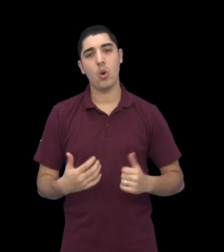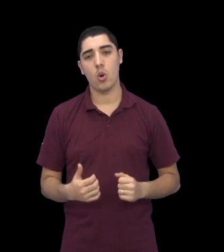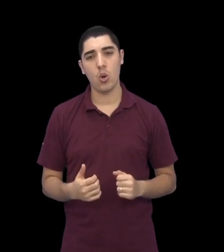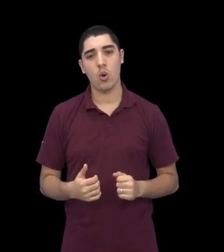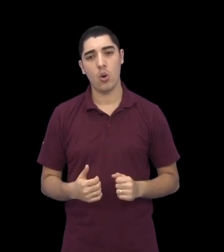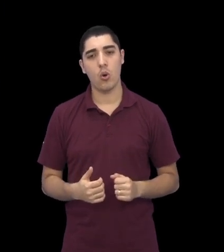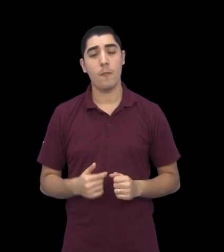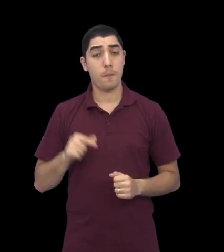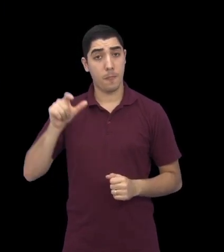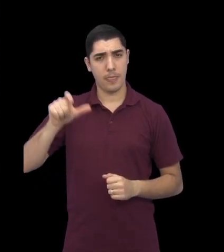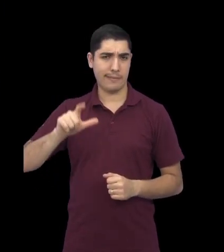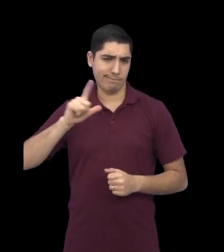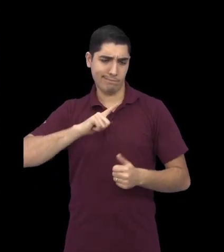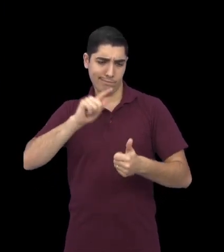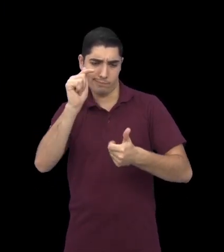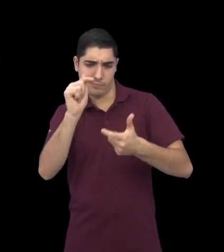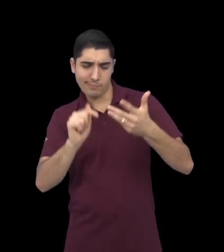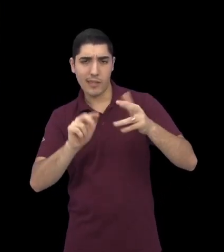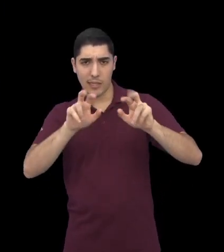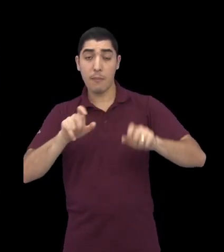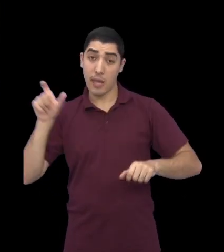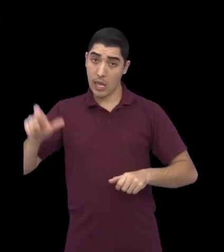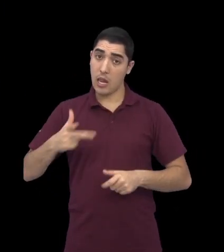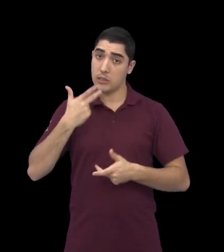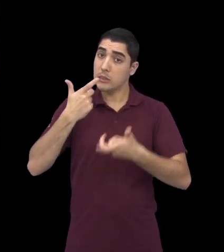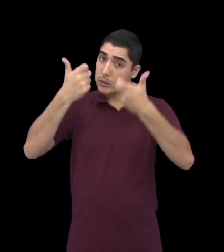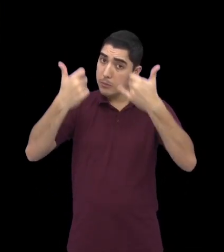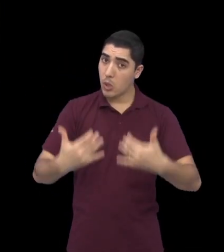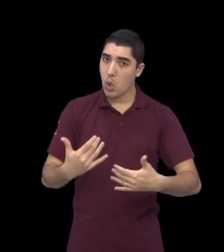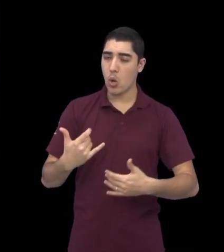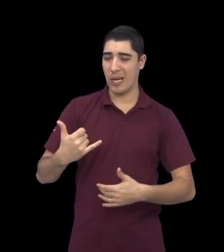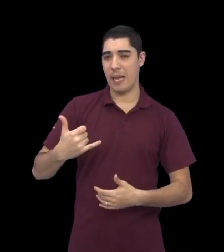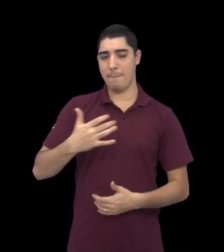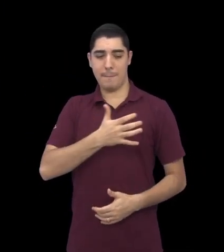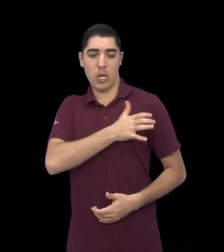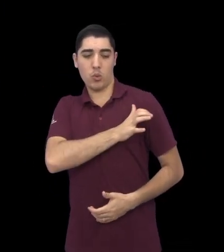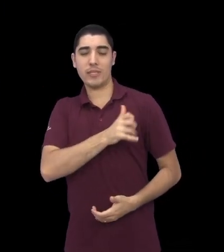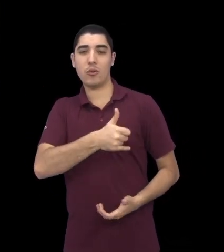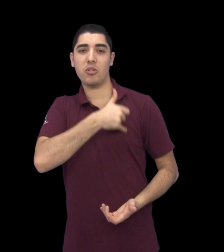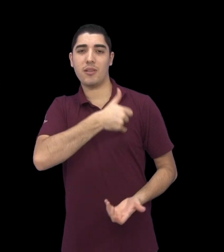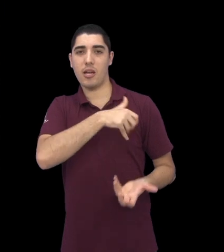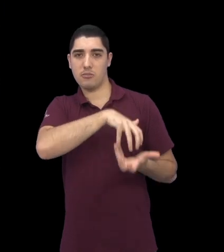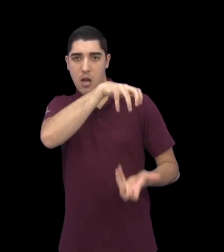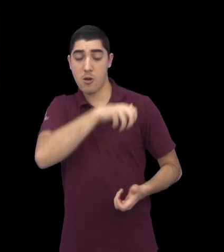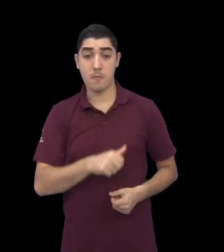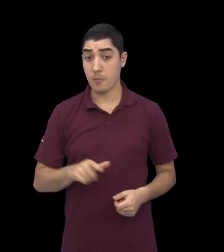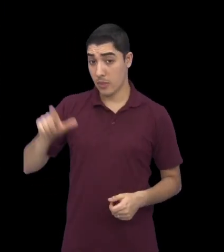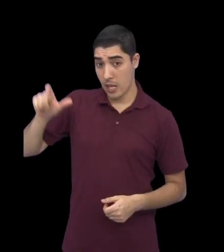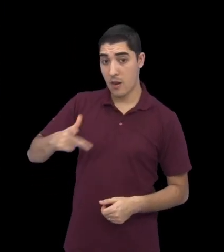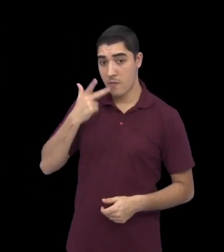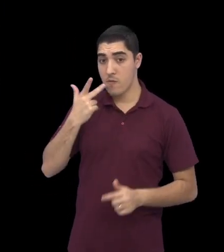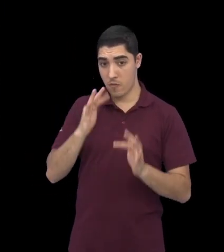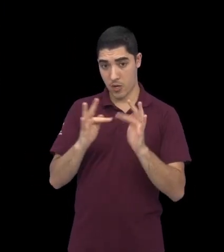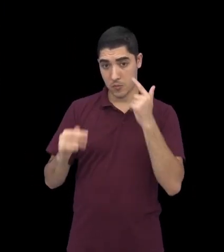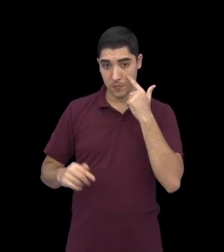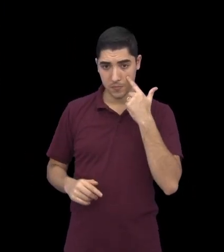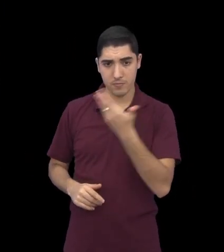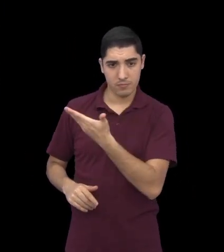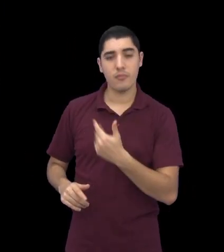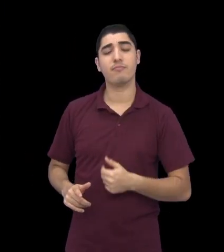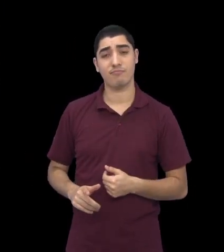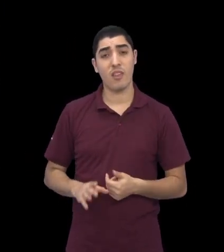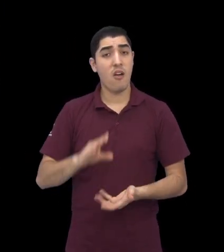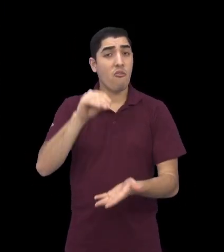a questão, dentre vários assuntos, ela citou o etarismo. E aí me chamou a atenção, né, a frase que ela falou,